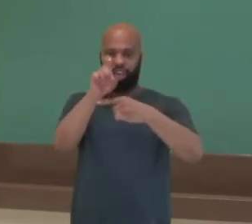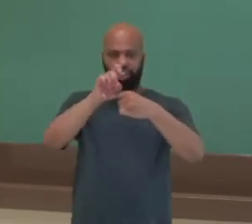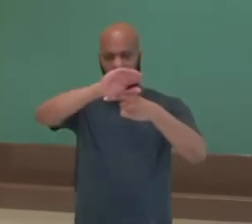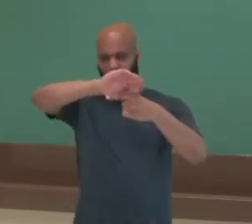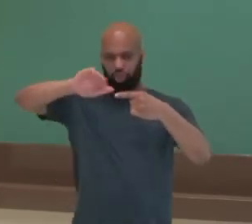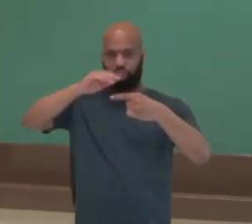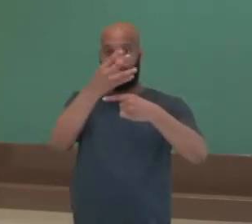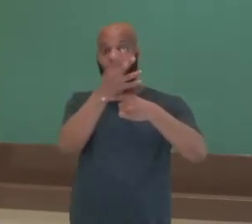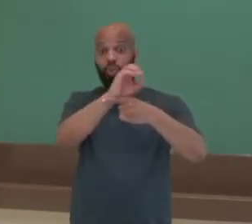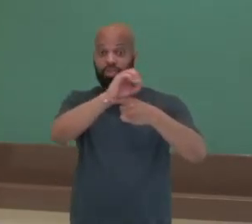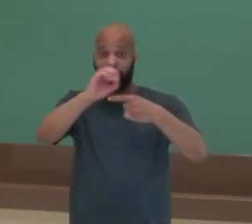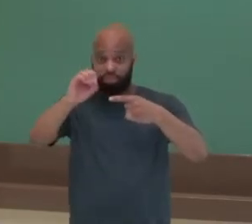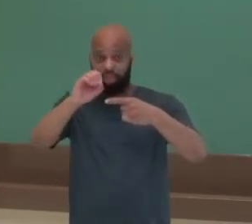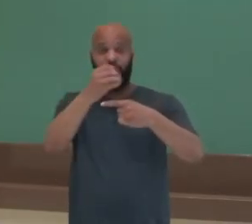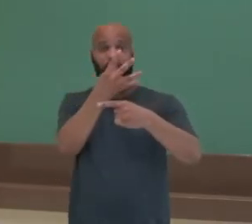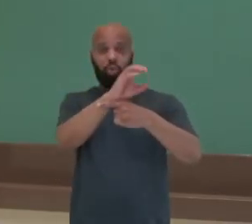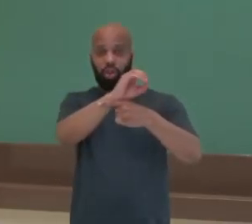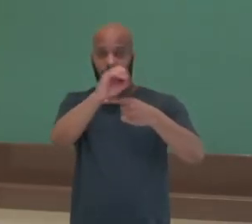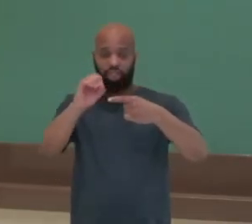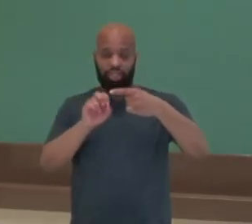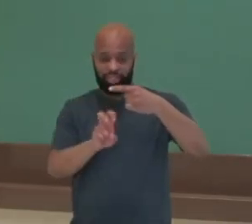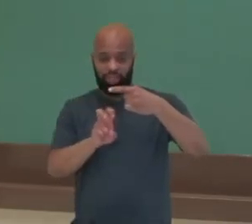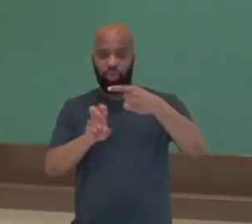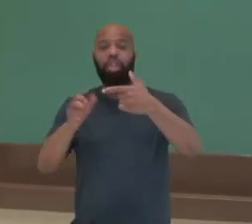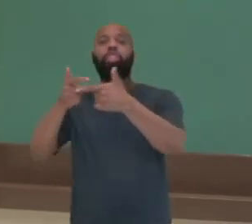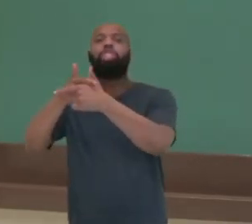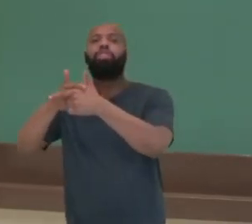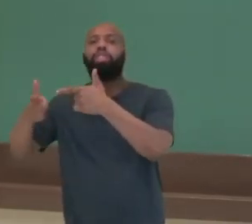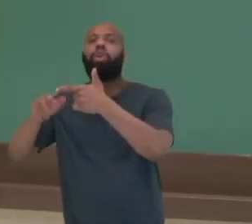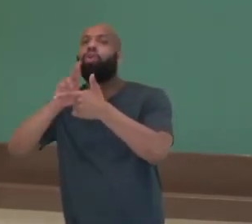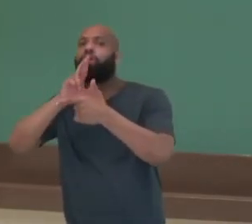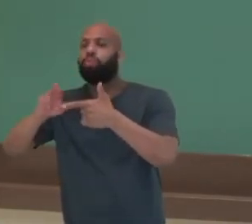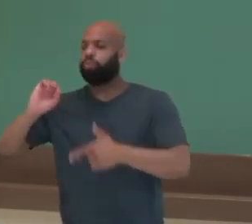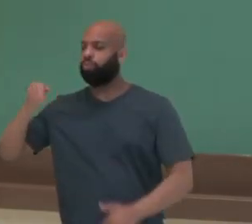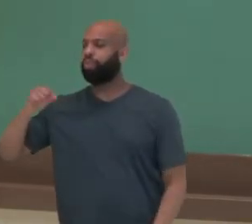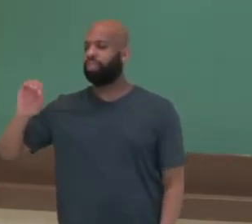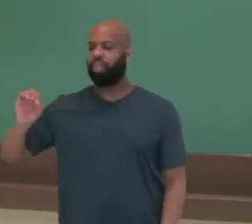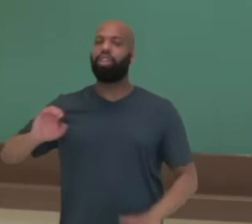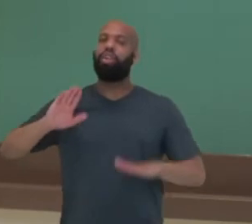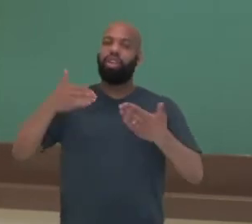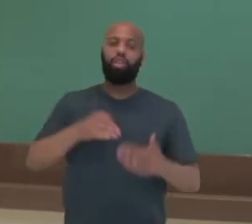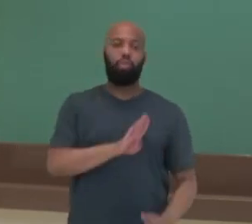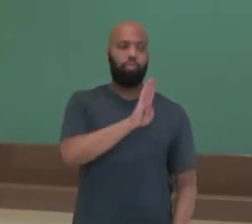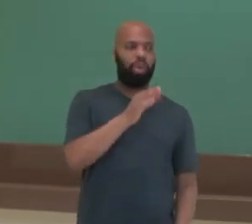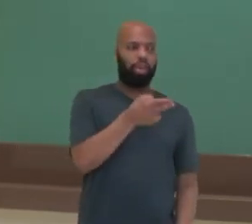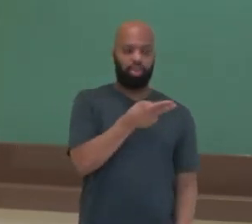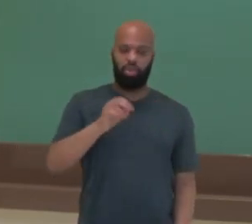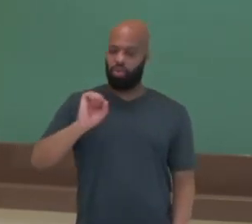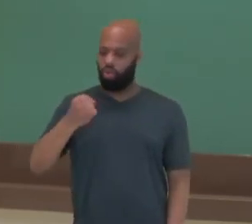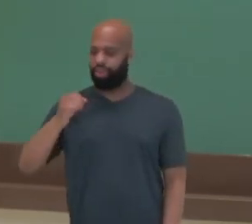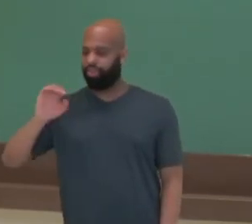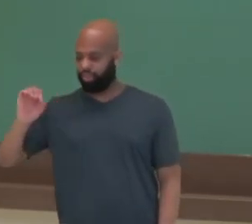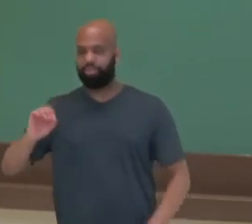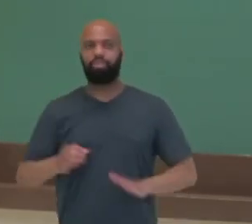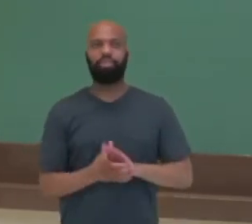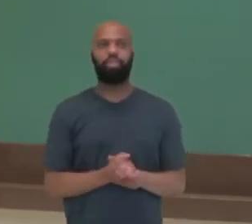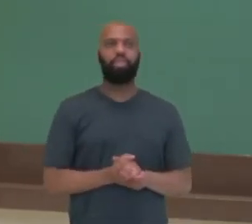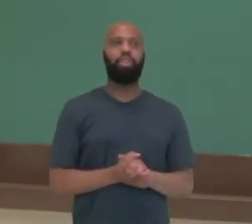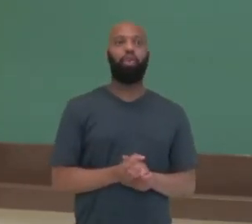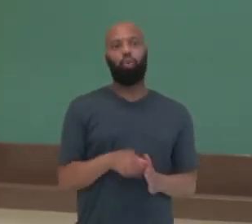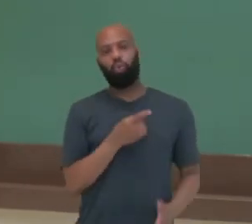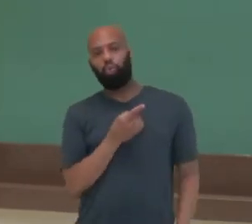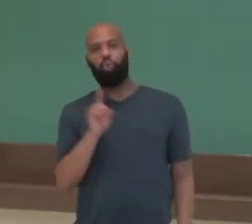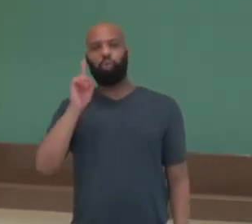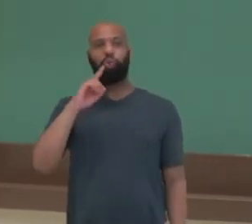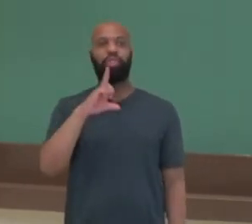por 400. Então, 400 dividido por 5, 80. Então, nosso B vale 80. E, por